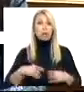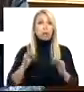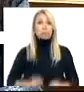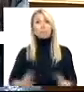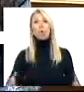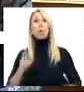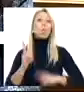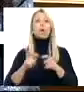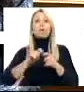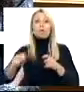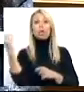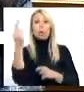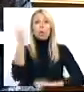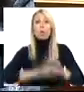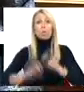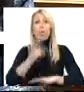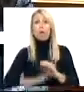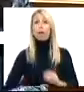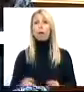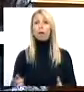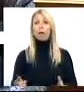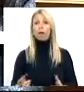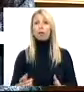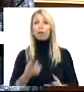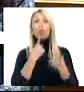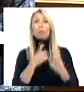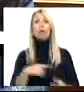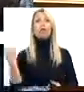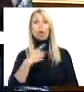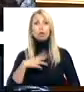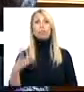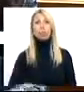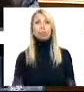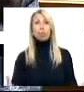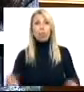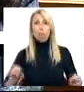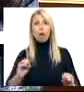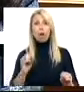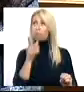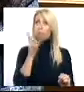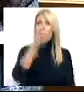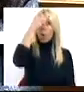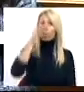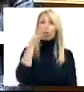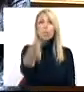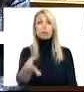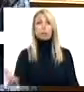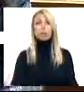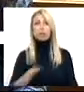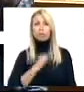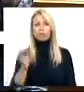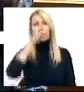que é definido na União Europeia. E a pergunta é, e nós portugueses? Não temos palavra a dar, Sr. Primeiro-Ministro.